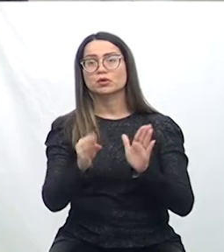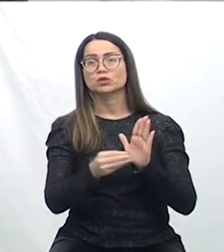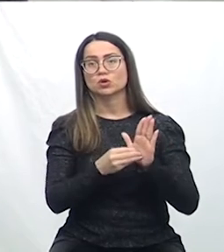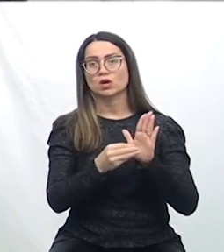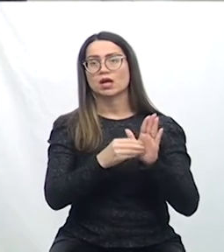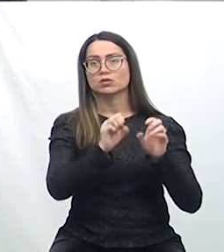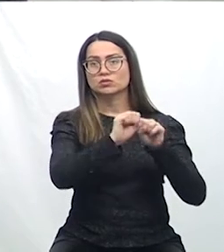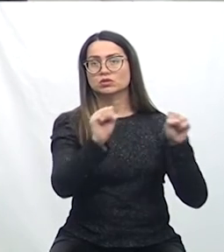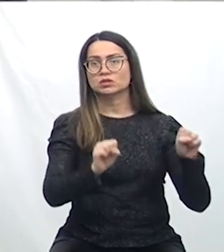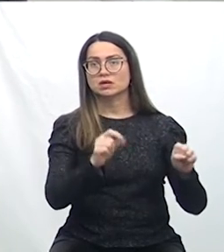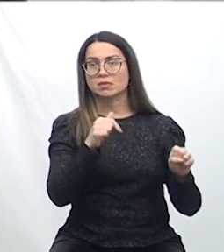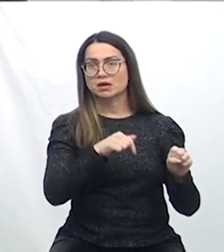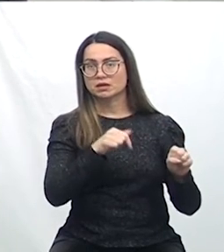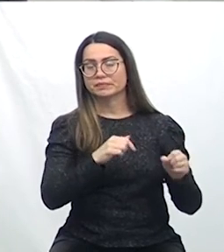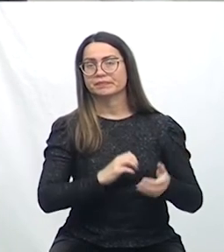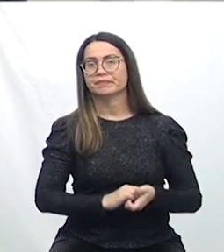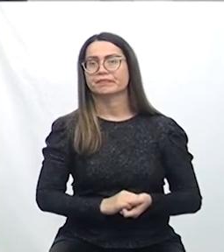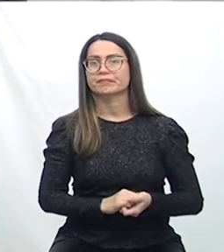Casa Legislativa.